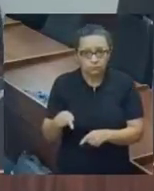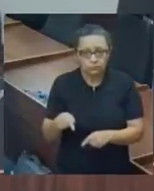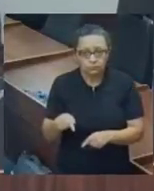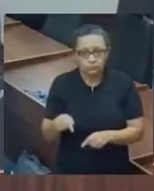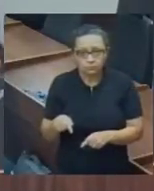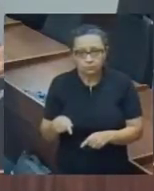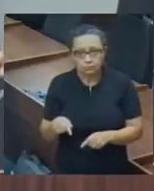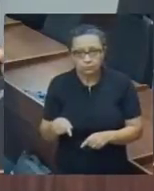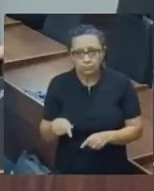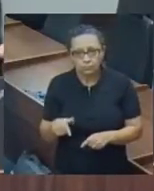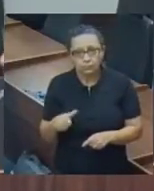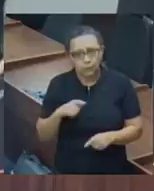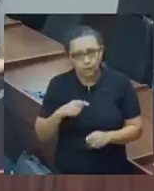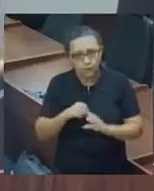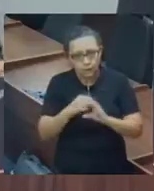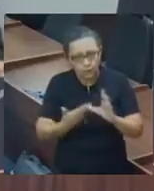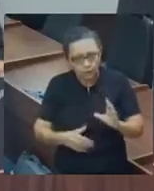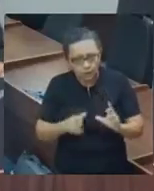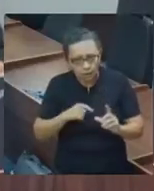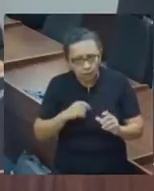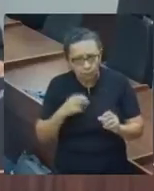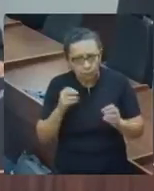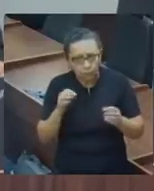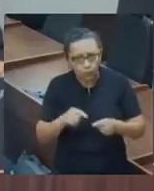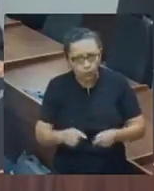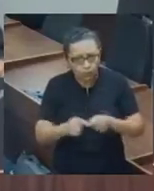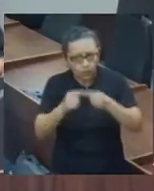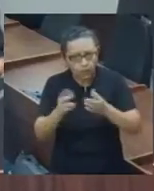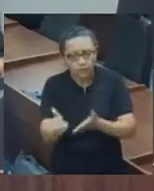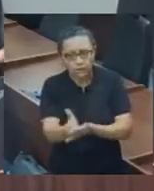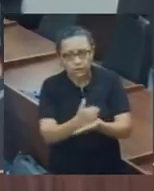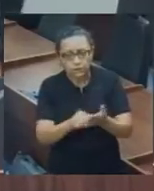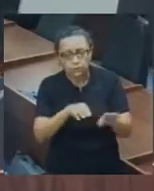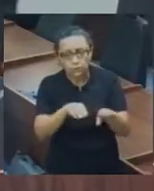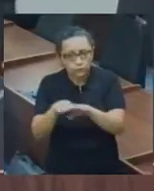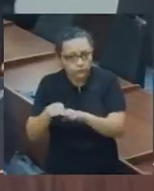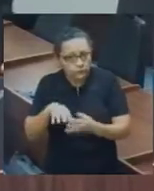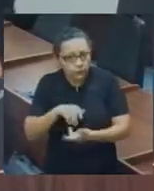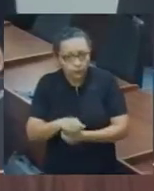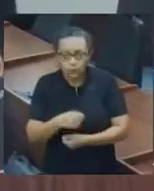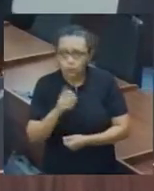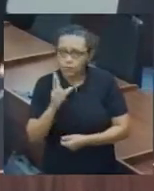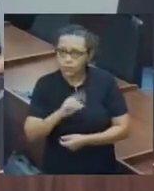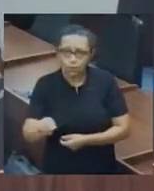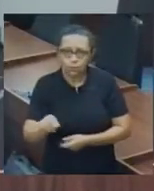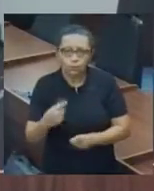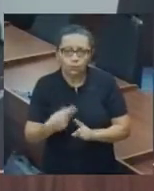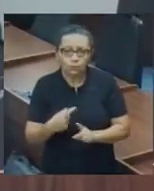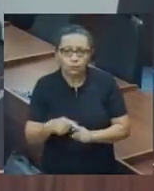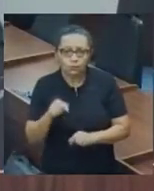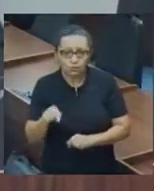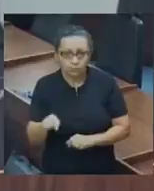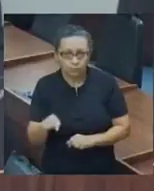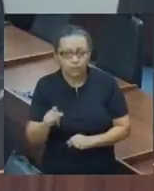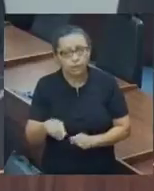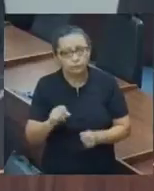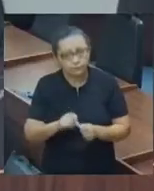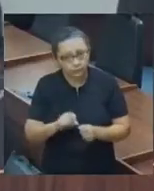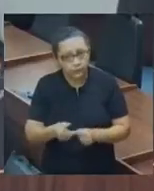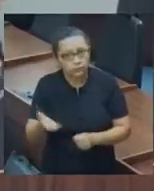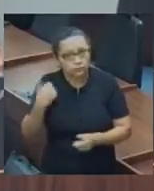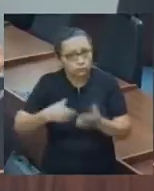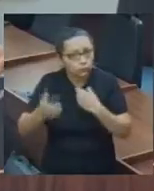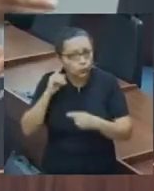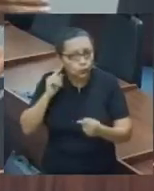ele se caracteriza pelo desenho universal não porque porque ele é feito por uma